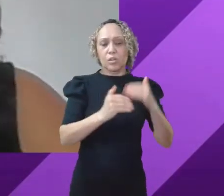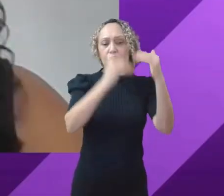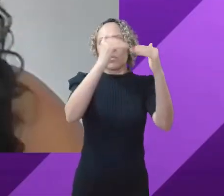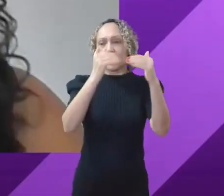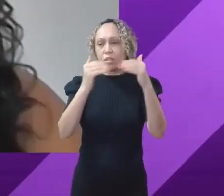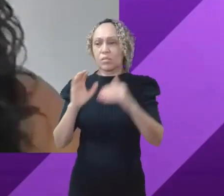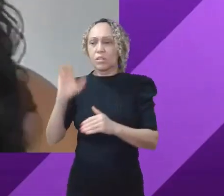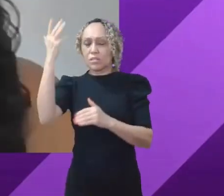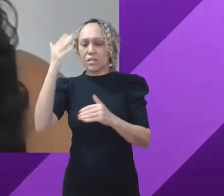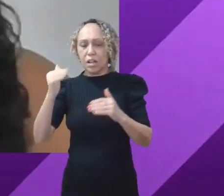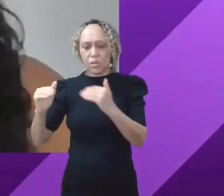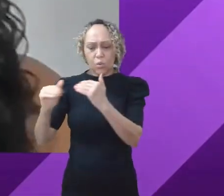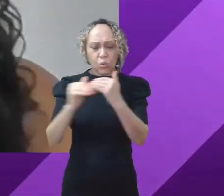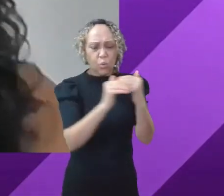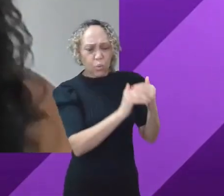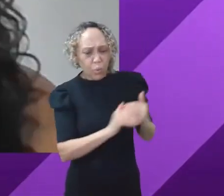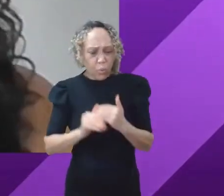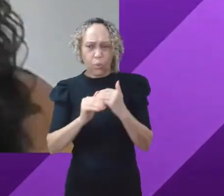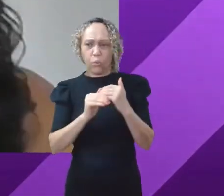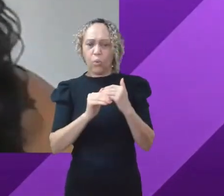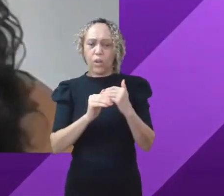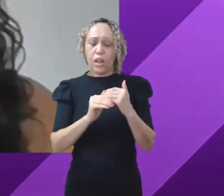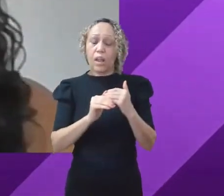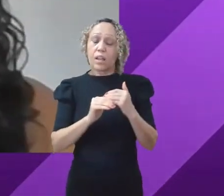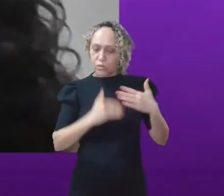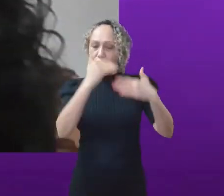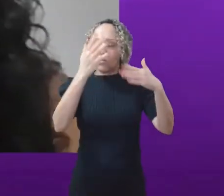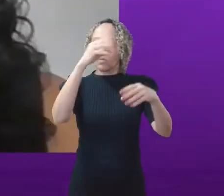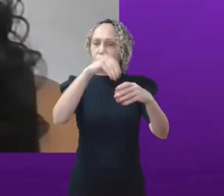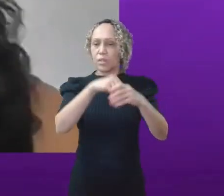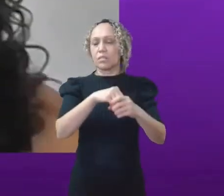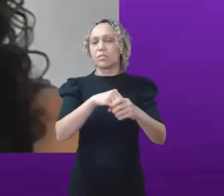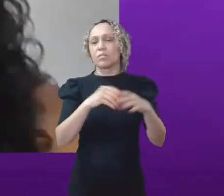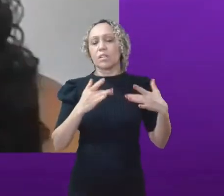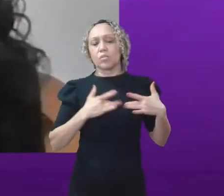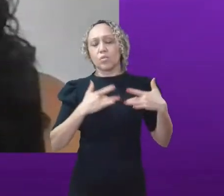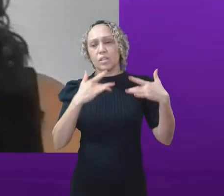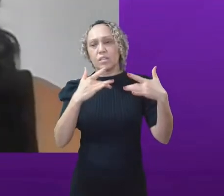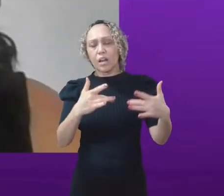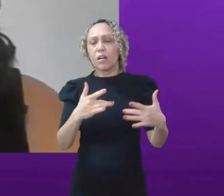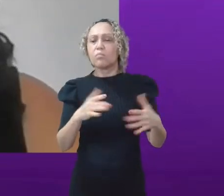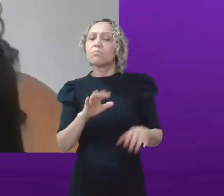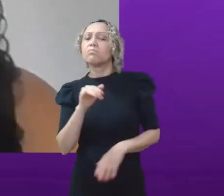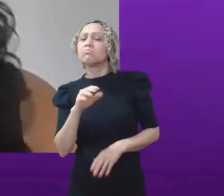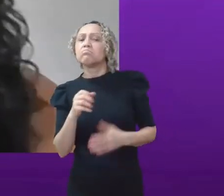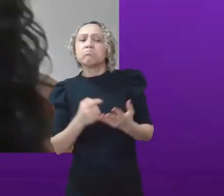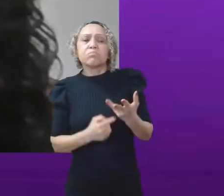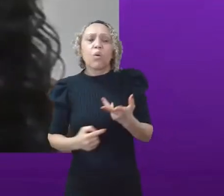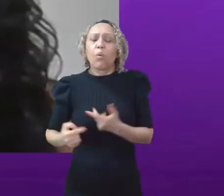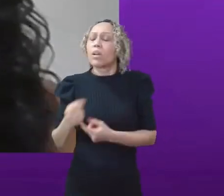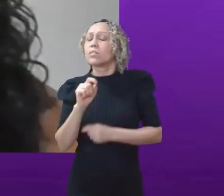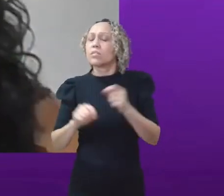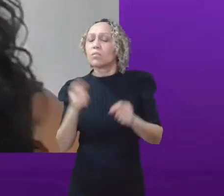socializados, feito por e para toda a comunidade. E quais os acúmulos que a gente tem?